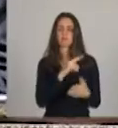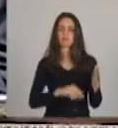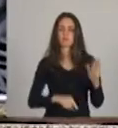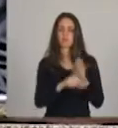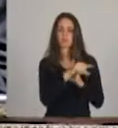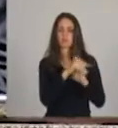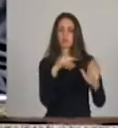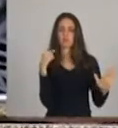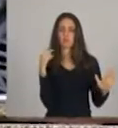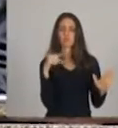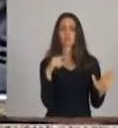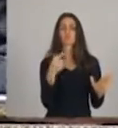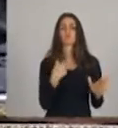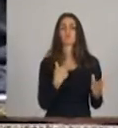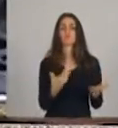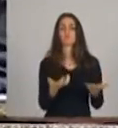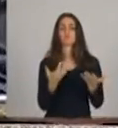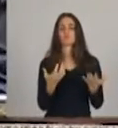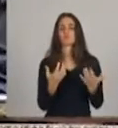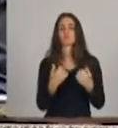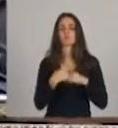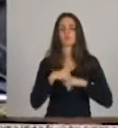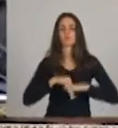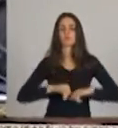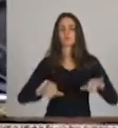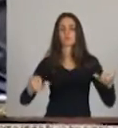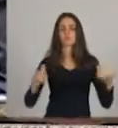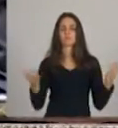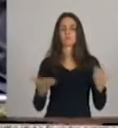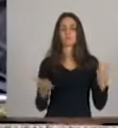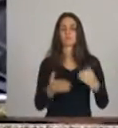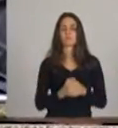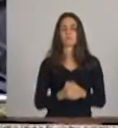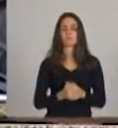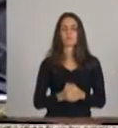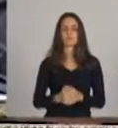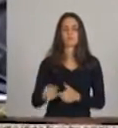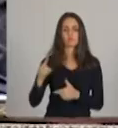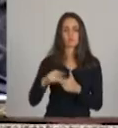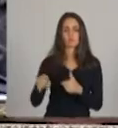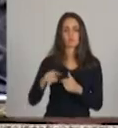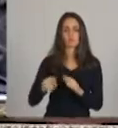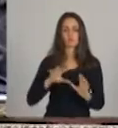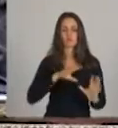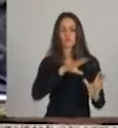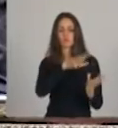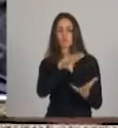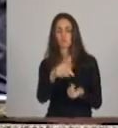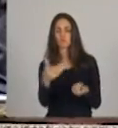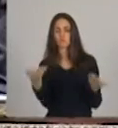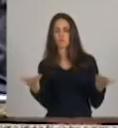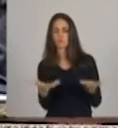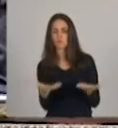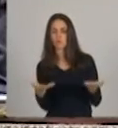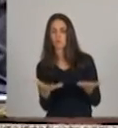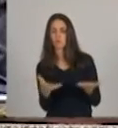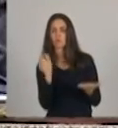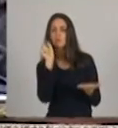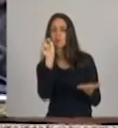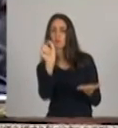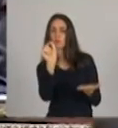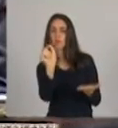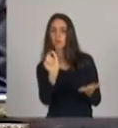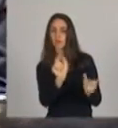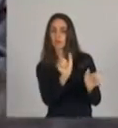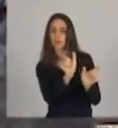texto que eu quero reproduzir aqui. O problema do mundo de hoje é que as